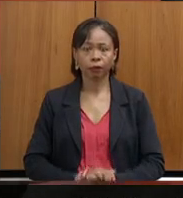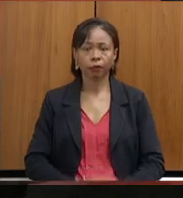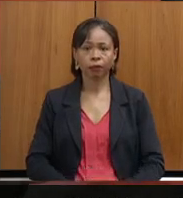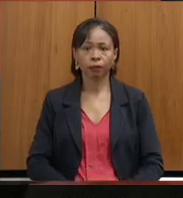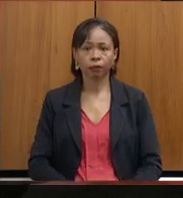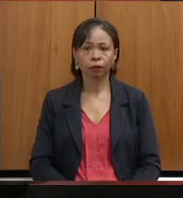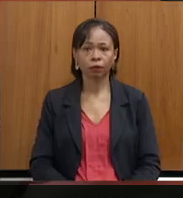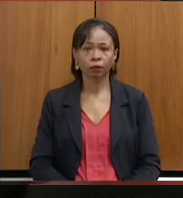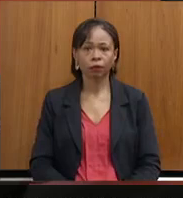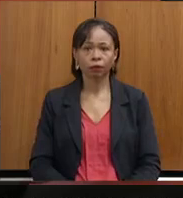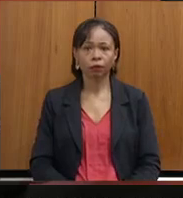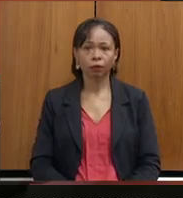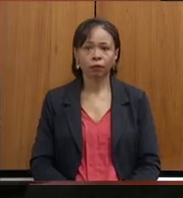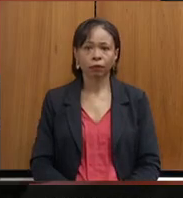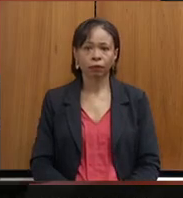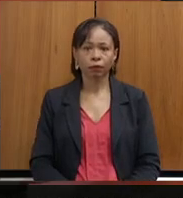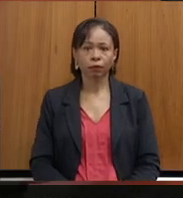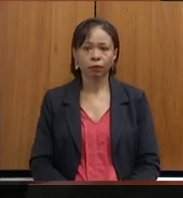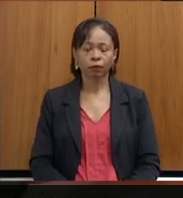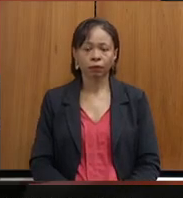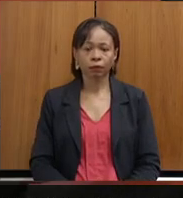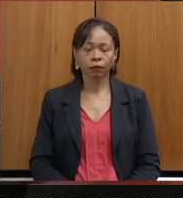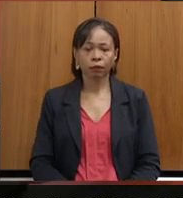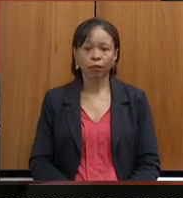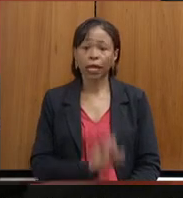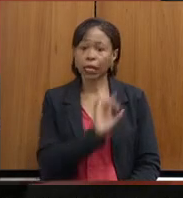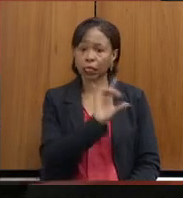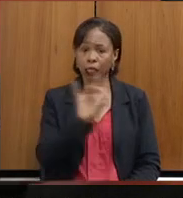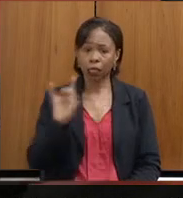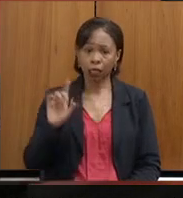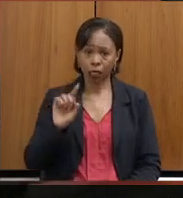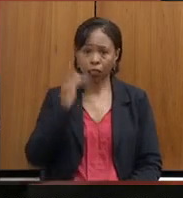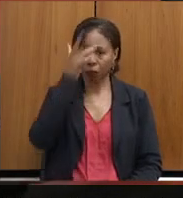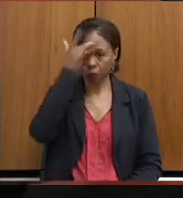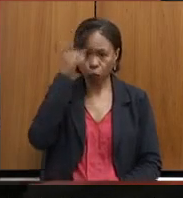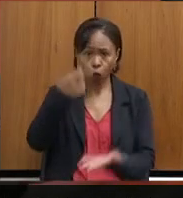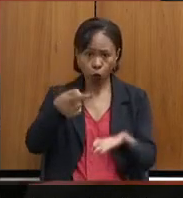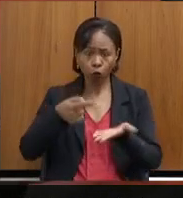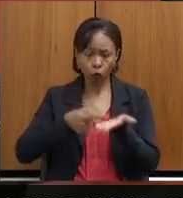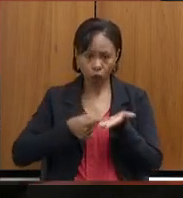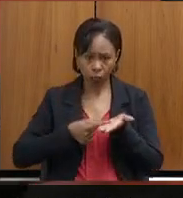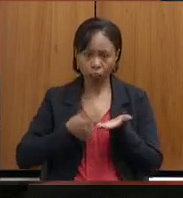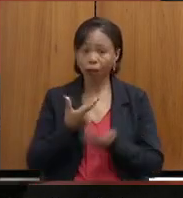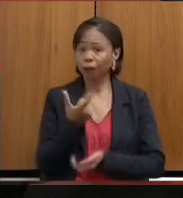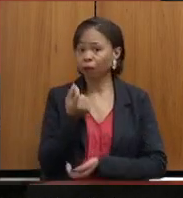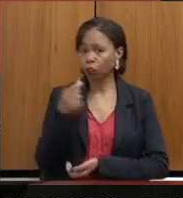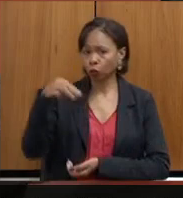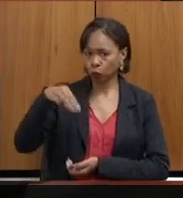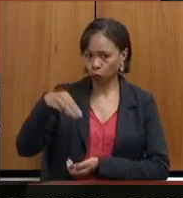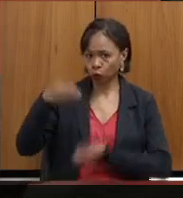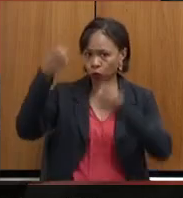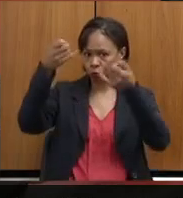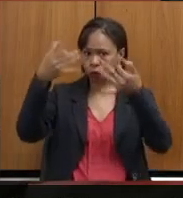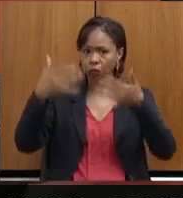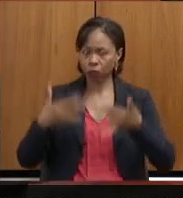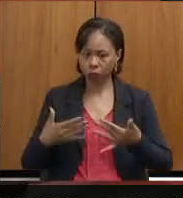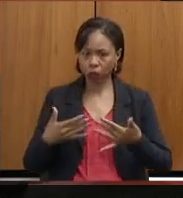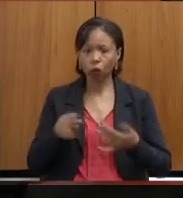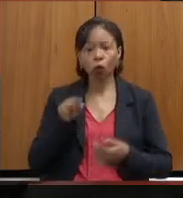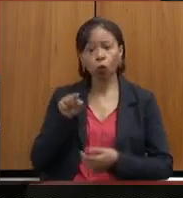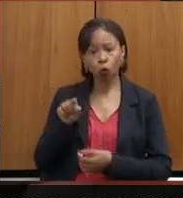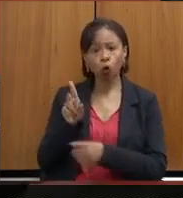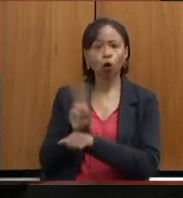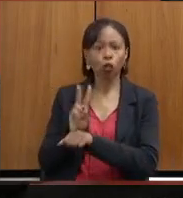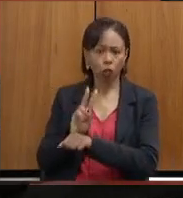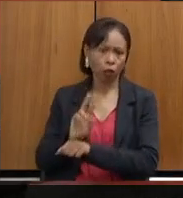e o cada convidar disporá de até 20 minutos para sua exposição obviamente Doutor Joaquim